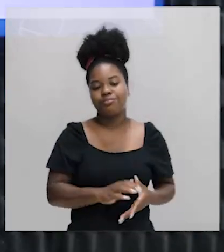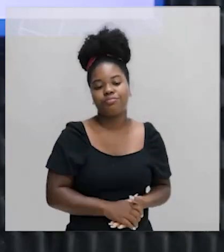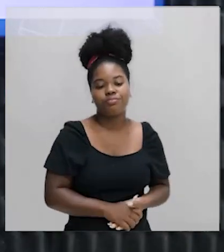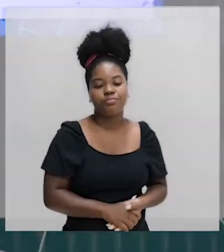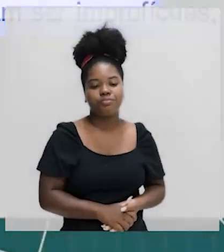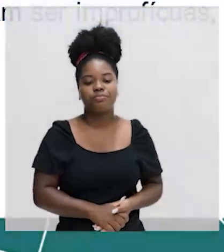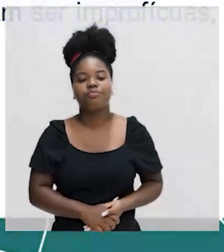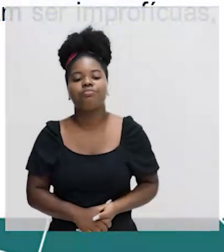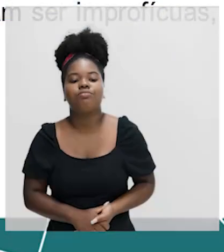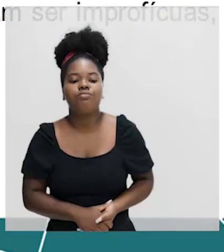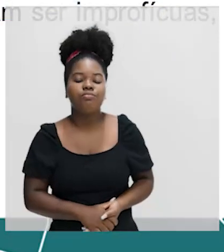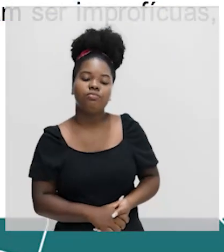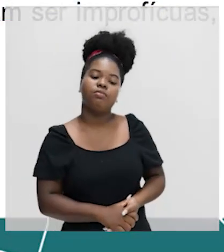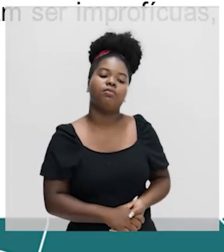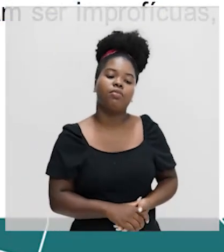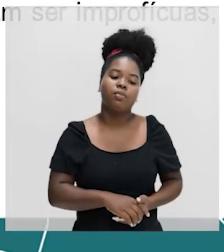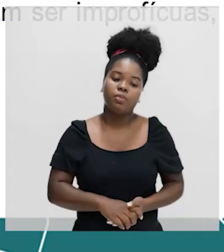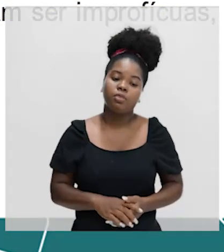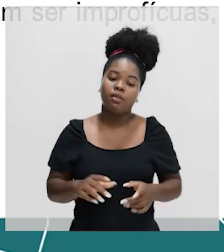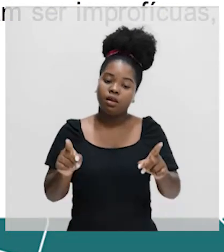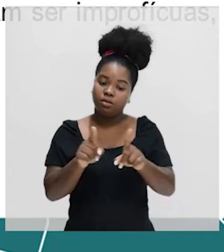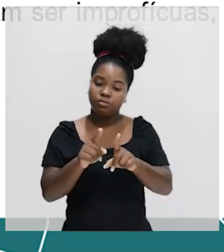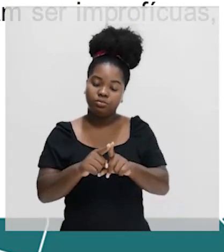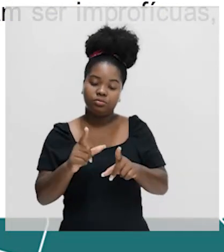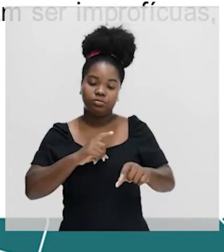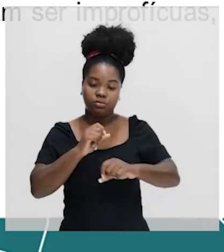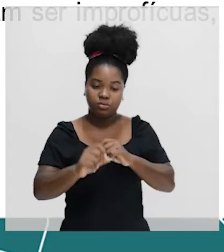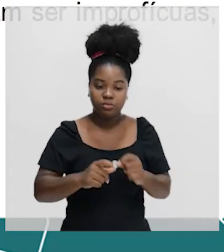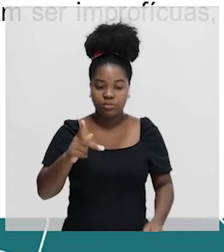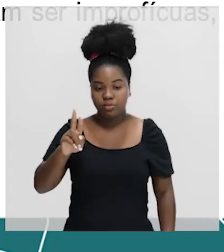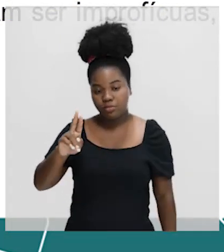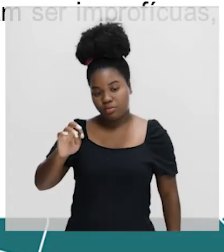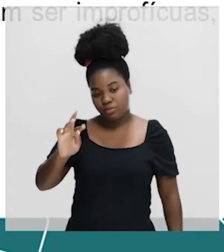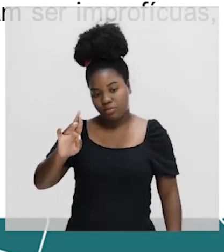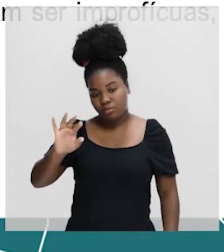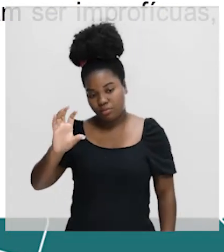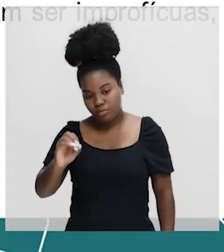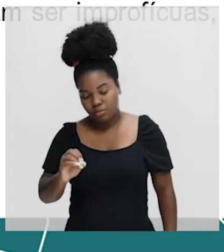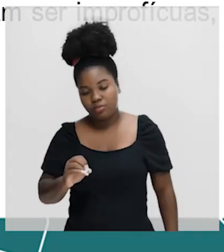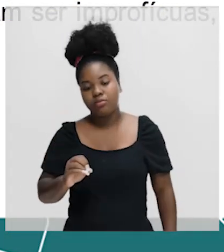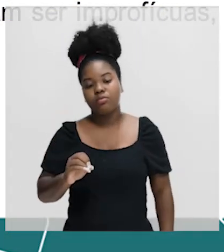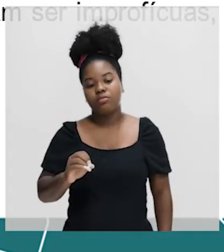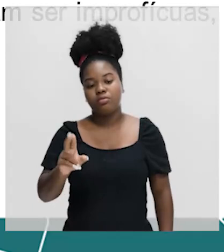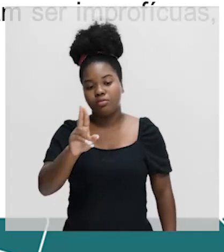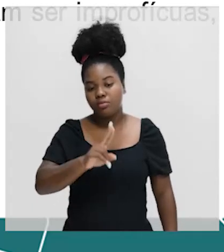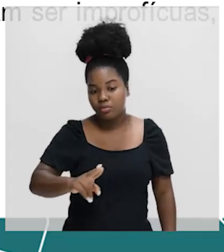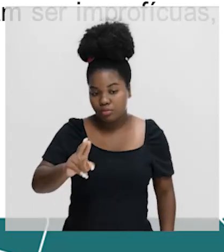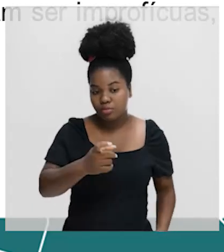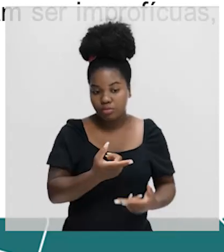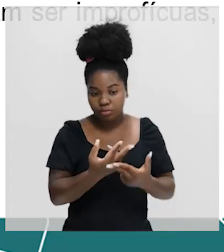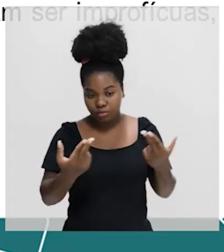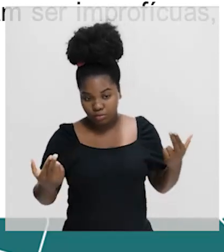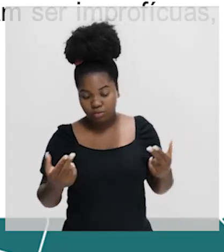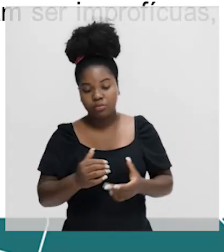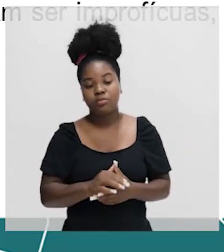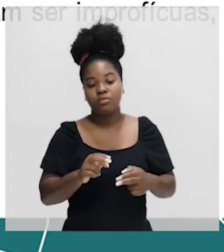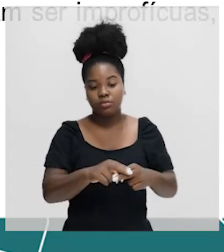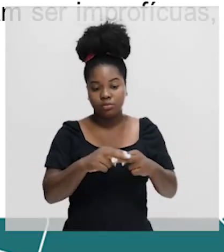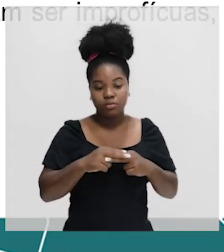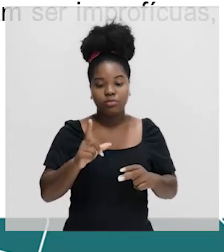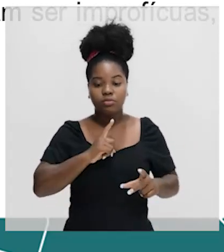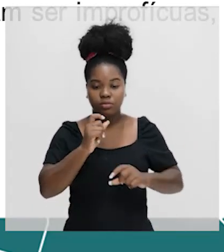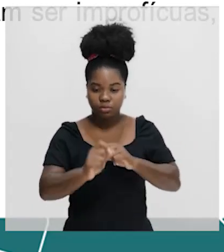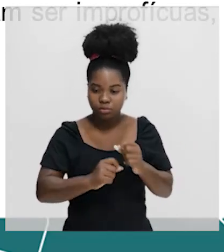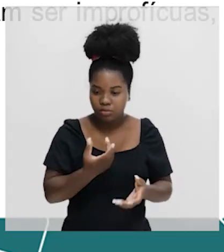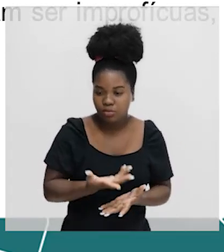né? O gerúndio pode ter valor de pretérito quando utilizado na forma composta. Nesse caso, ele